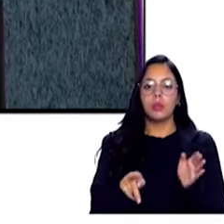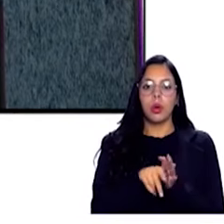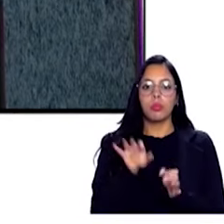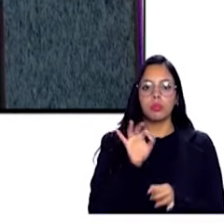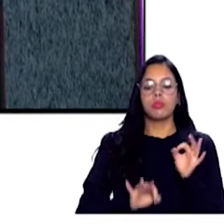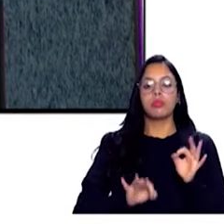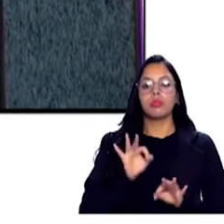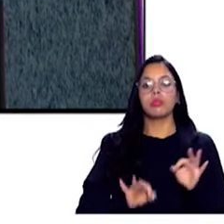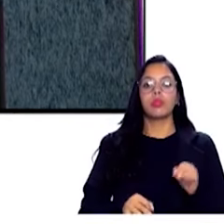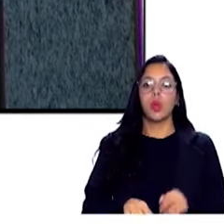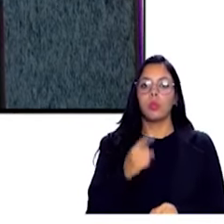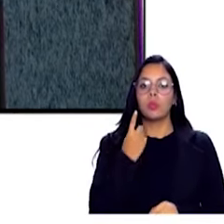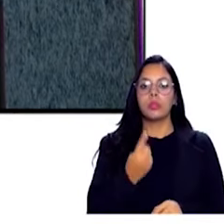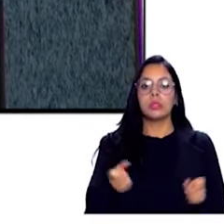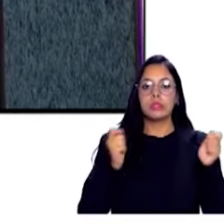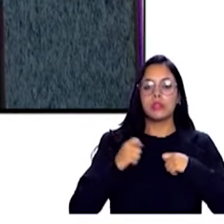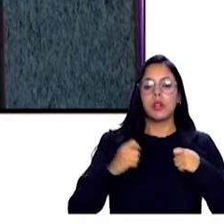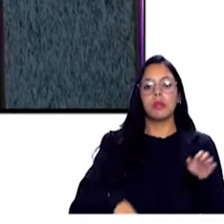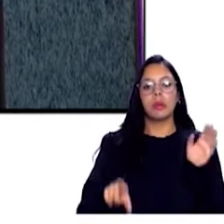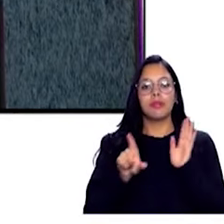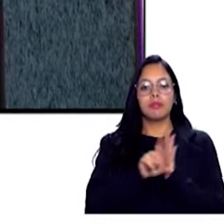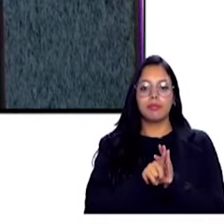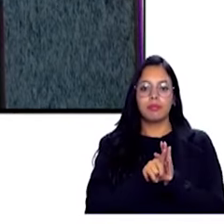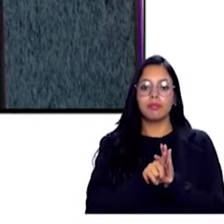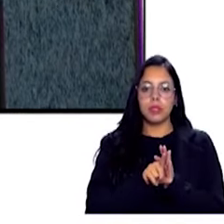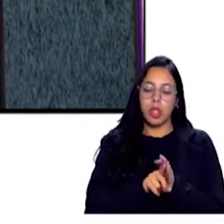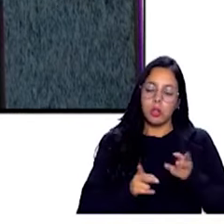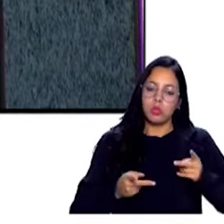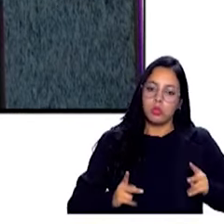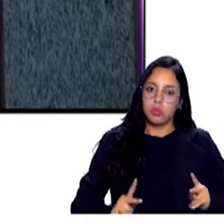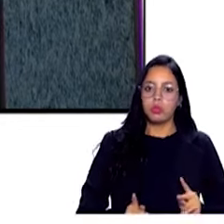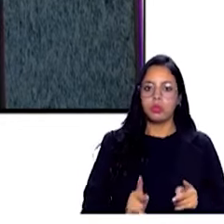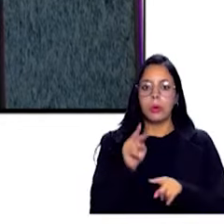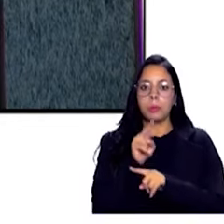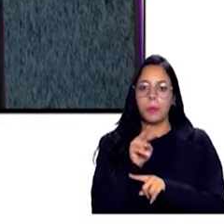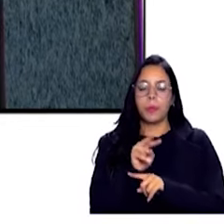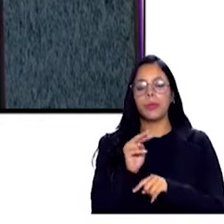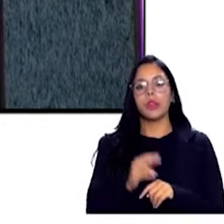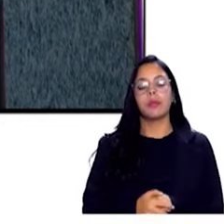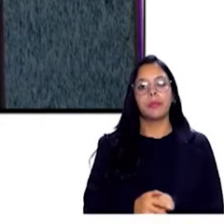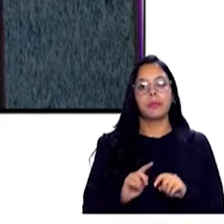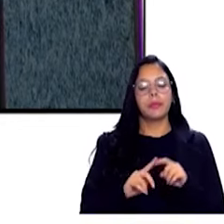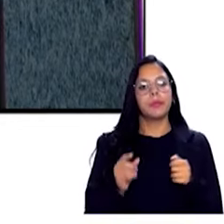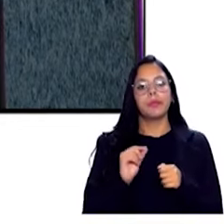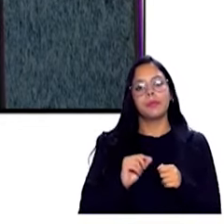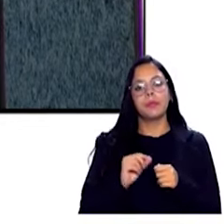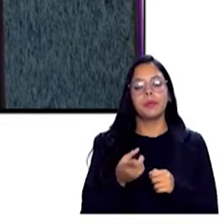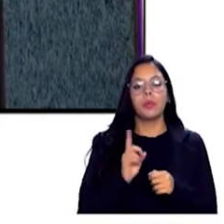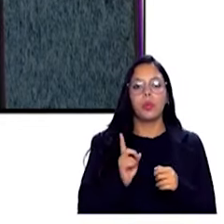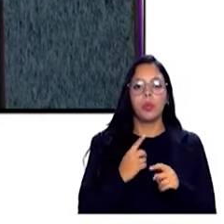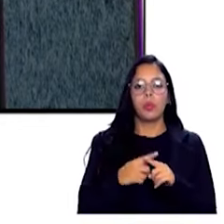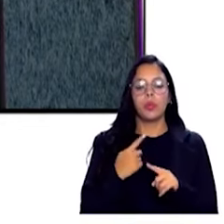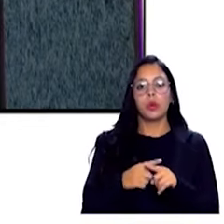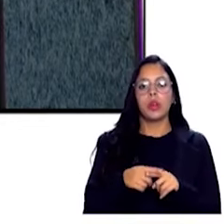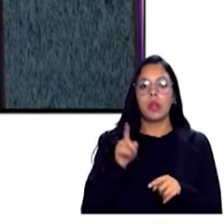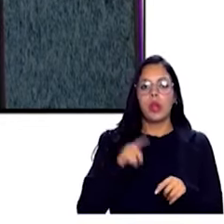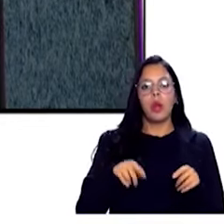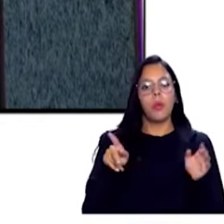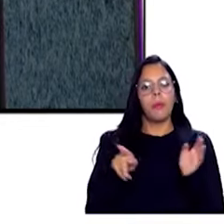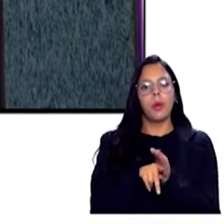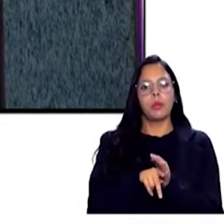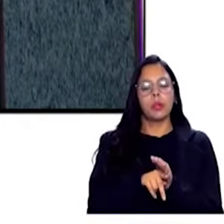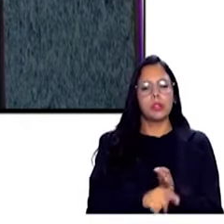preservar a lei quando ele não faz isso porque na verdade ele está diante de um quadro de